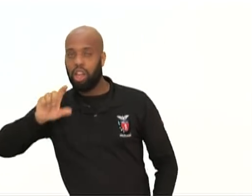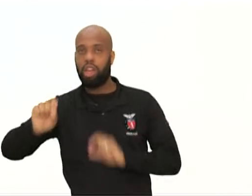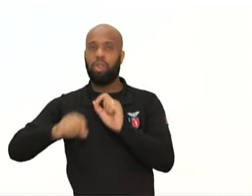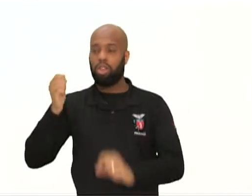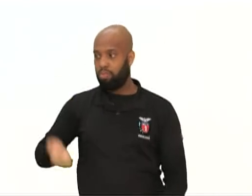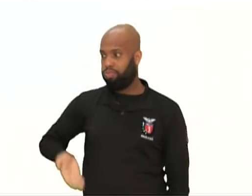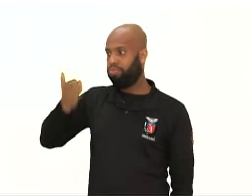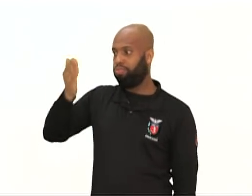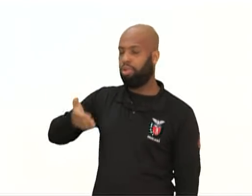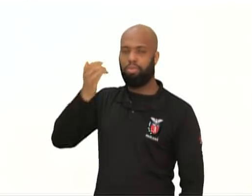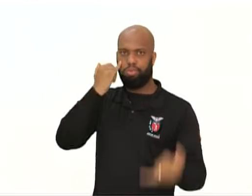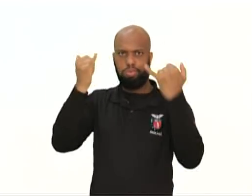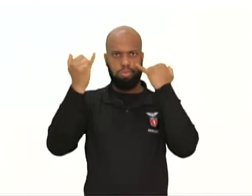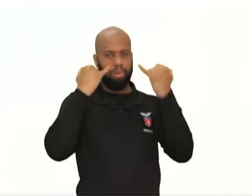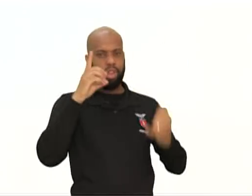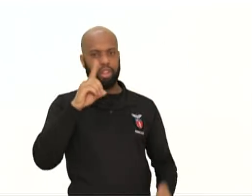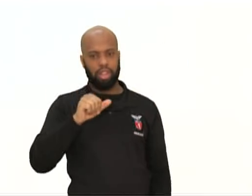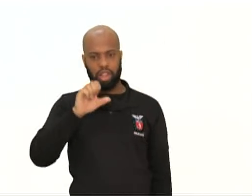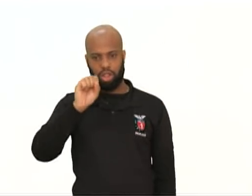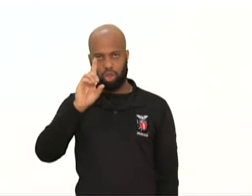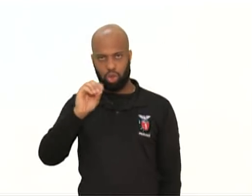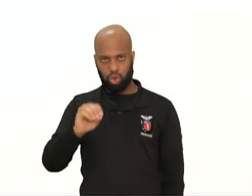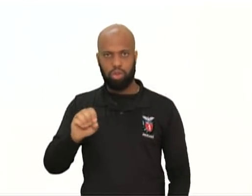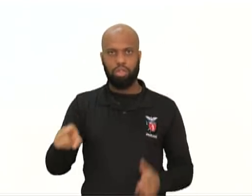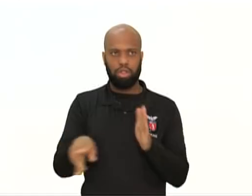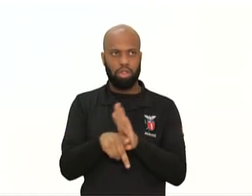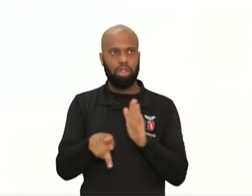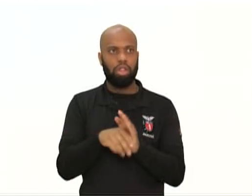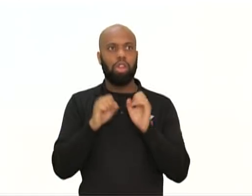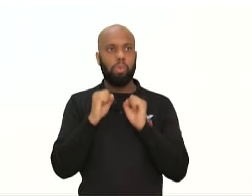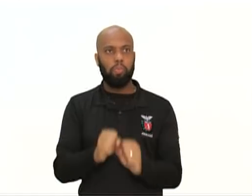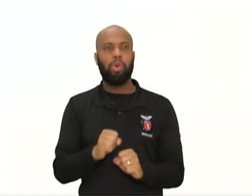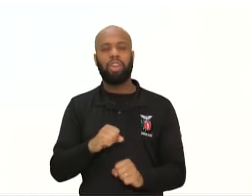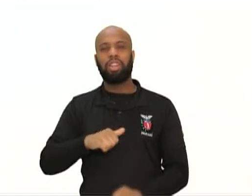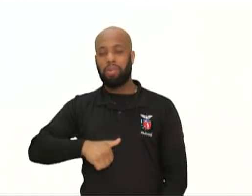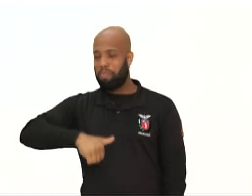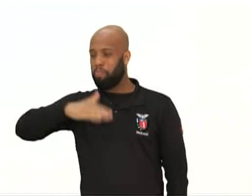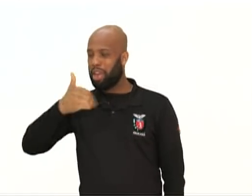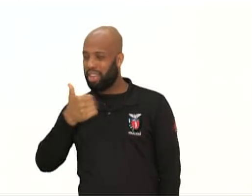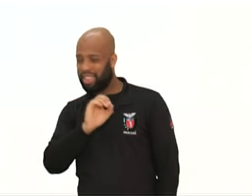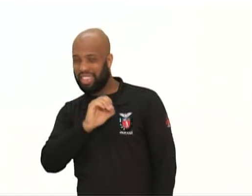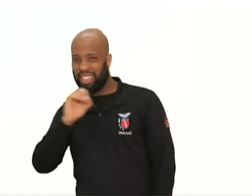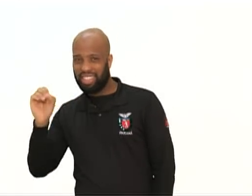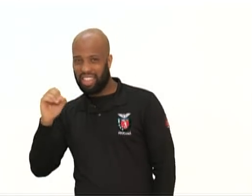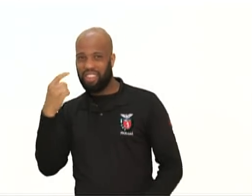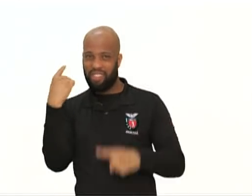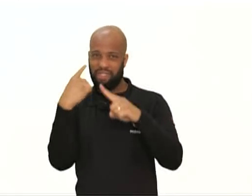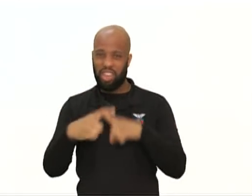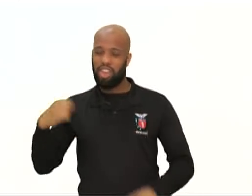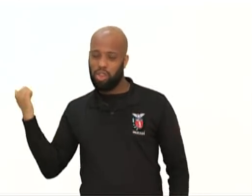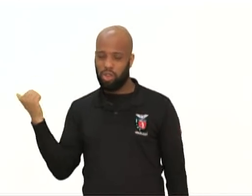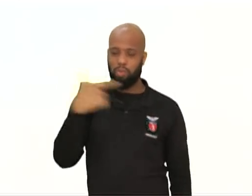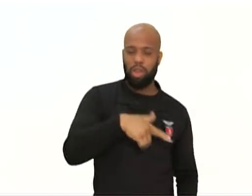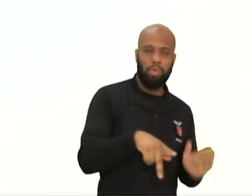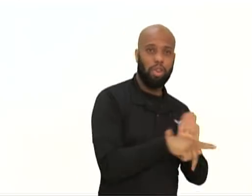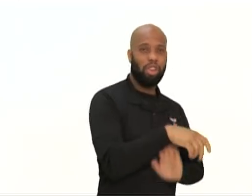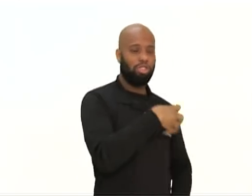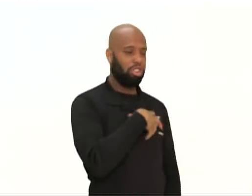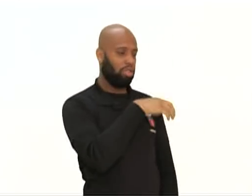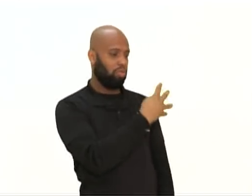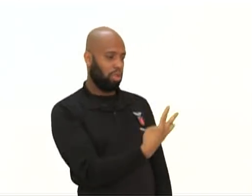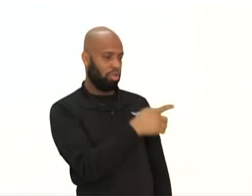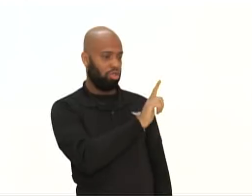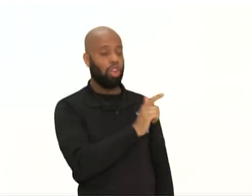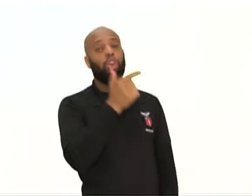da taxa de dados, que poderão ser até 100 vezes maiores do que no sistema 4G.